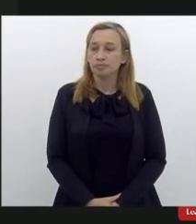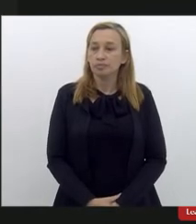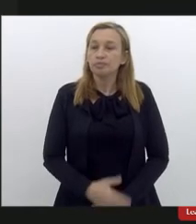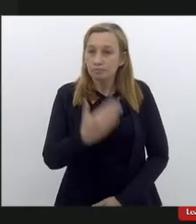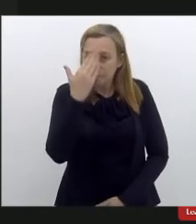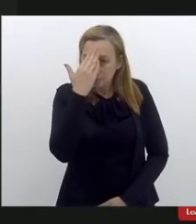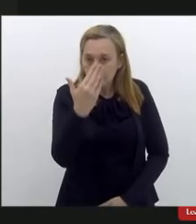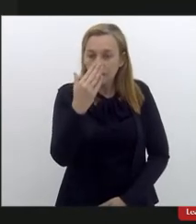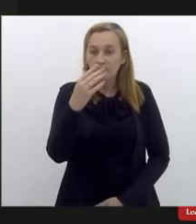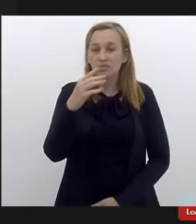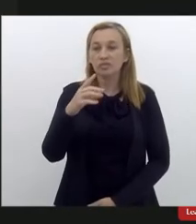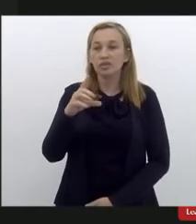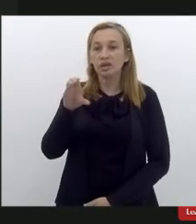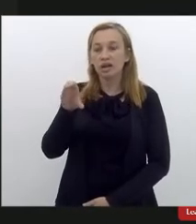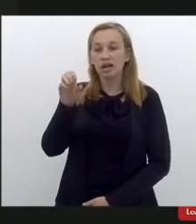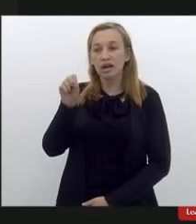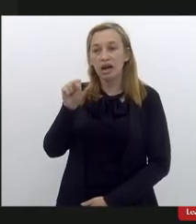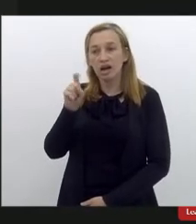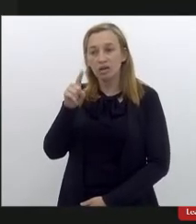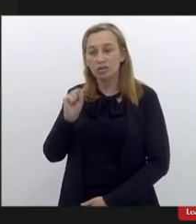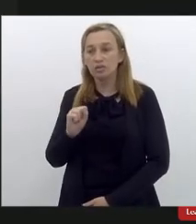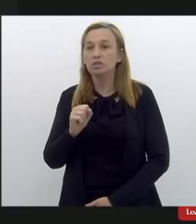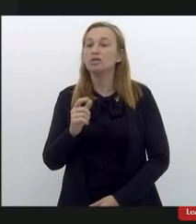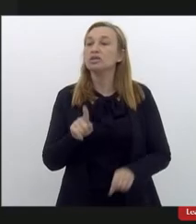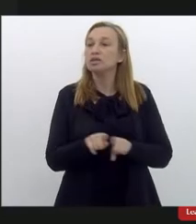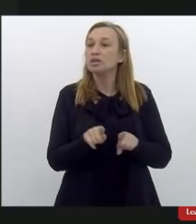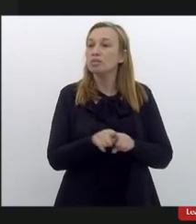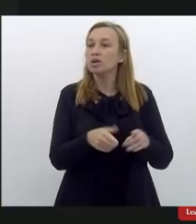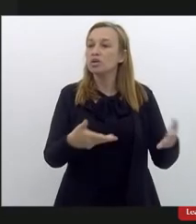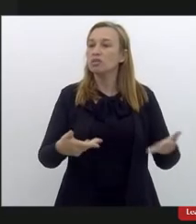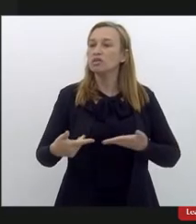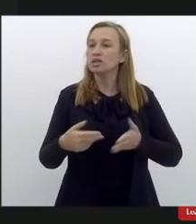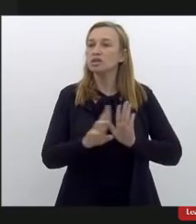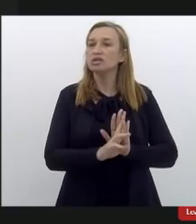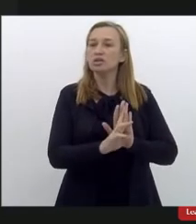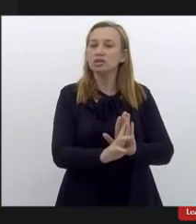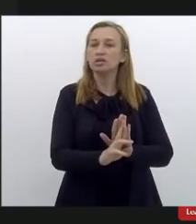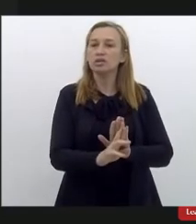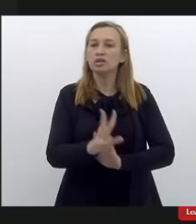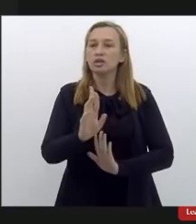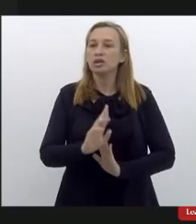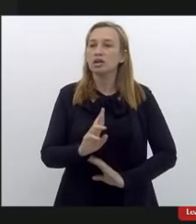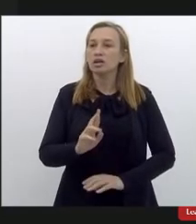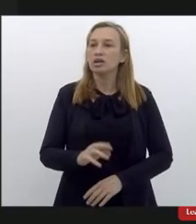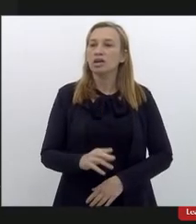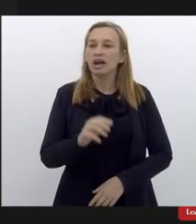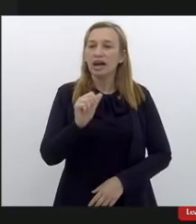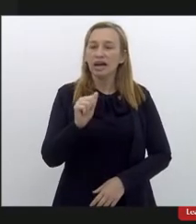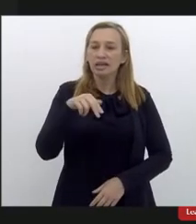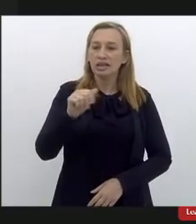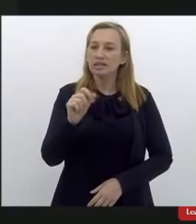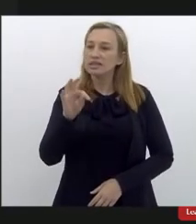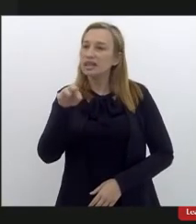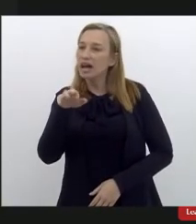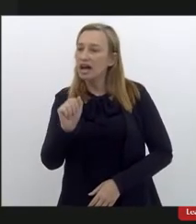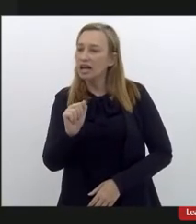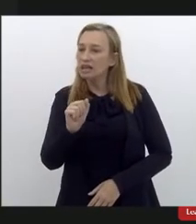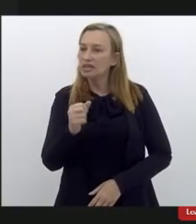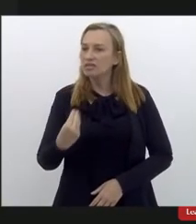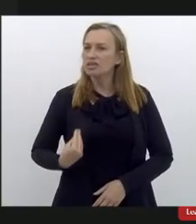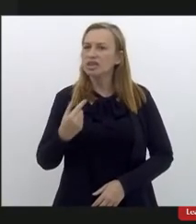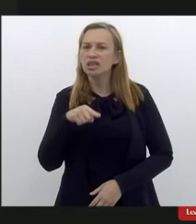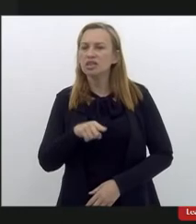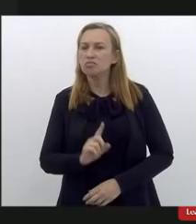Obrigado, Carlos Eduardo. A gente também tinha convidado aqui uma representante dos responsáveis, a Natália Ribeiro. Natália, se encontra presente,